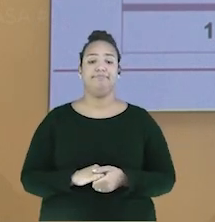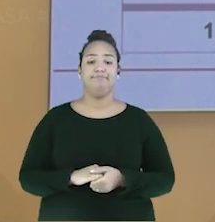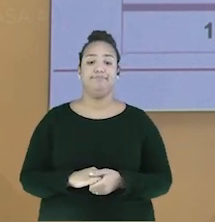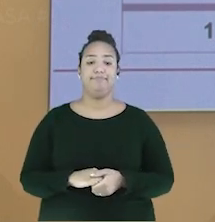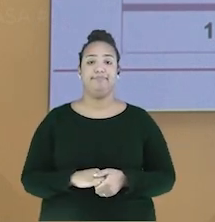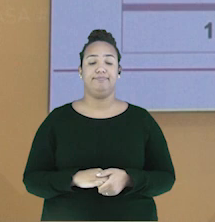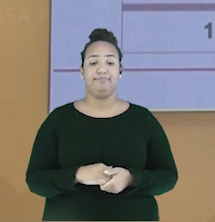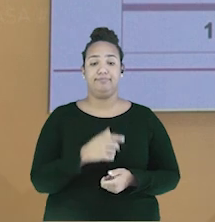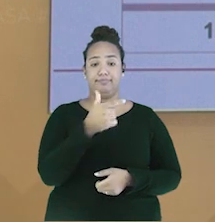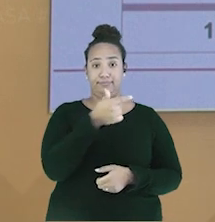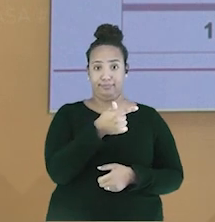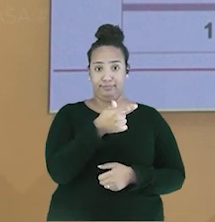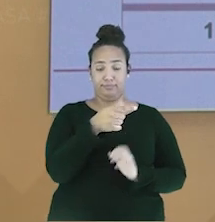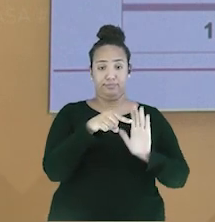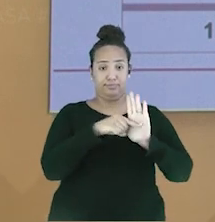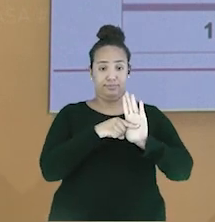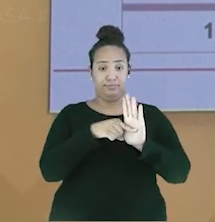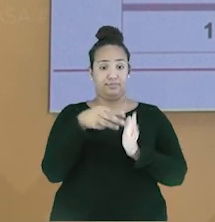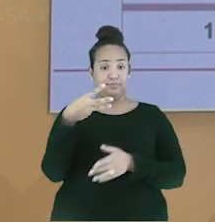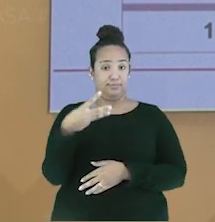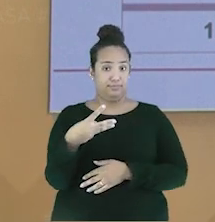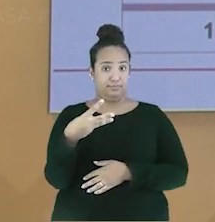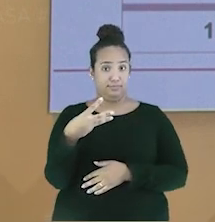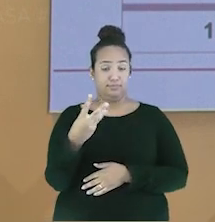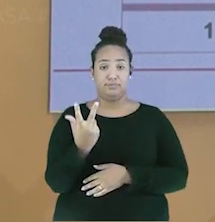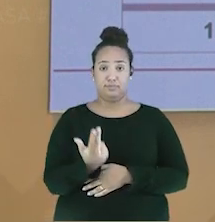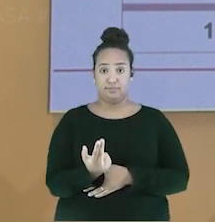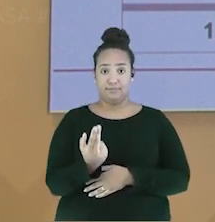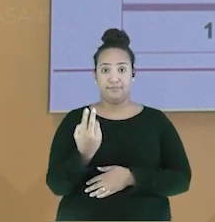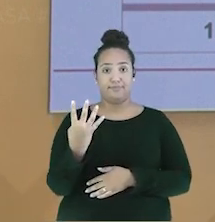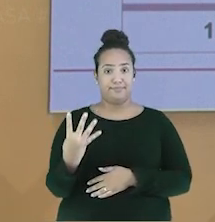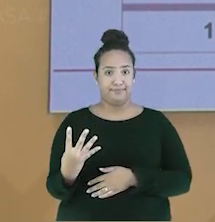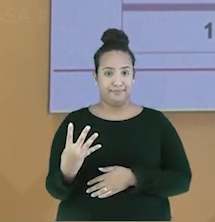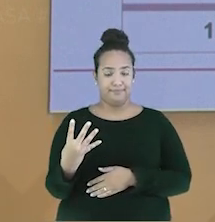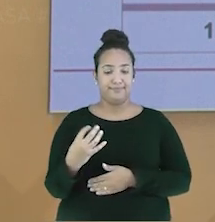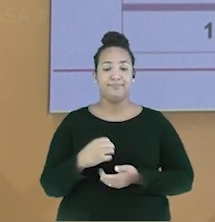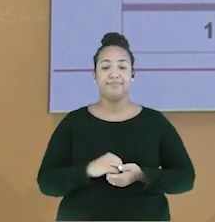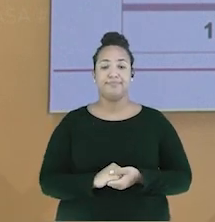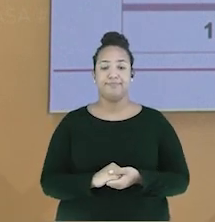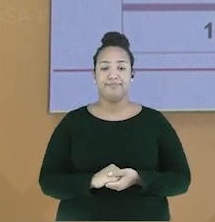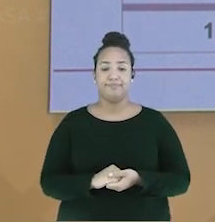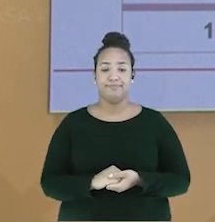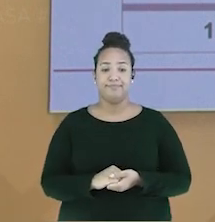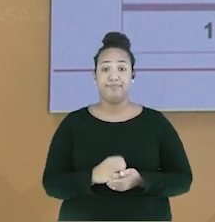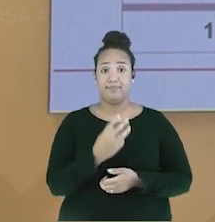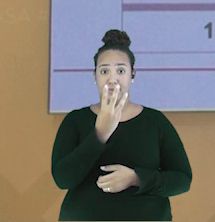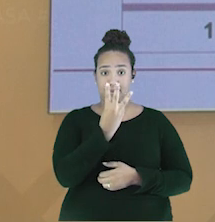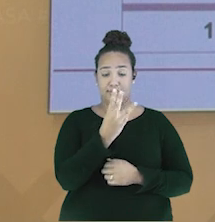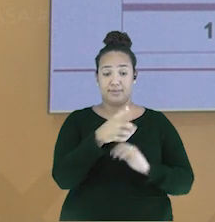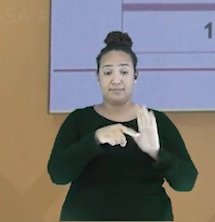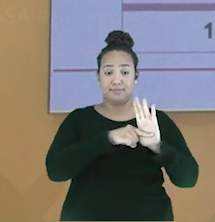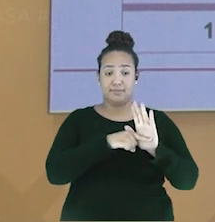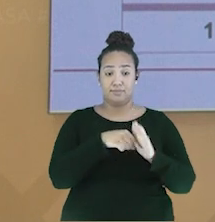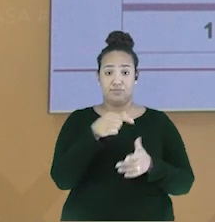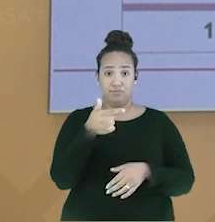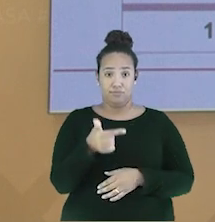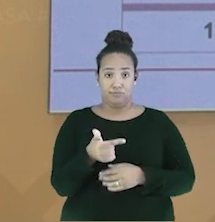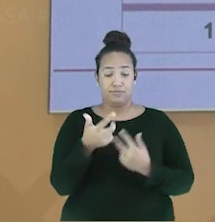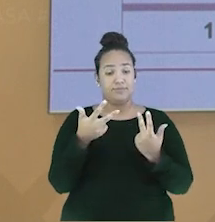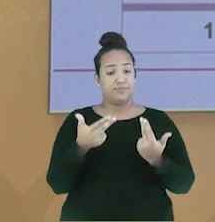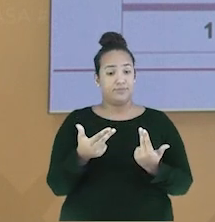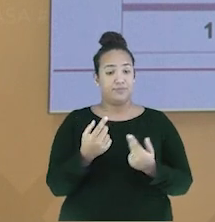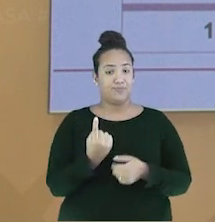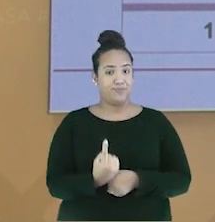unidades. 7 menos 3 é igual a 4. 3 menos 2 é igual